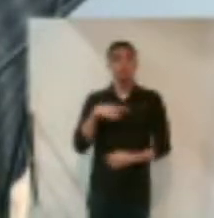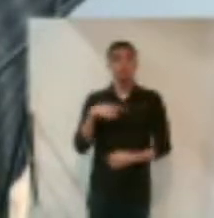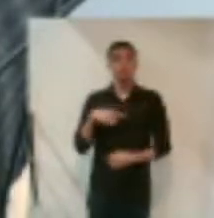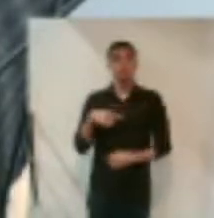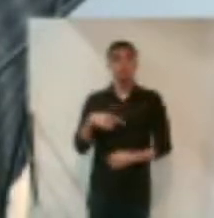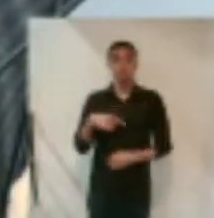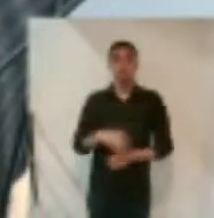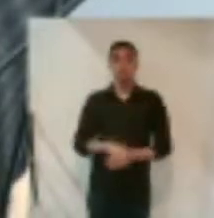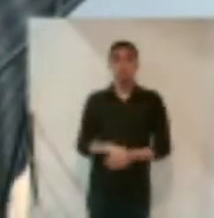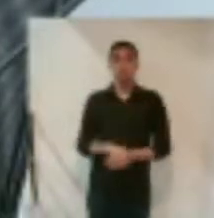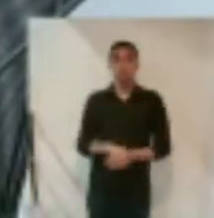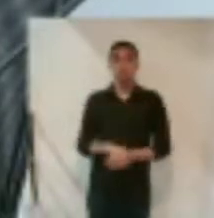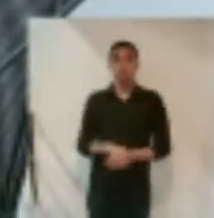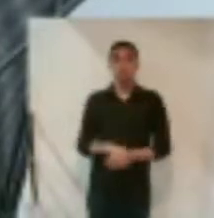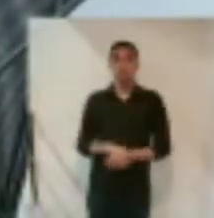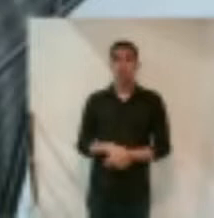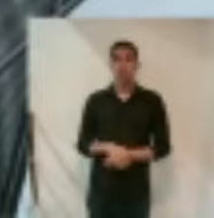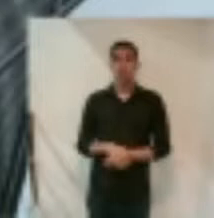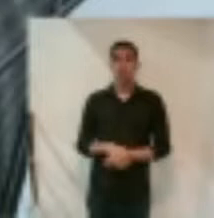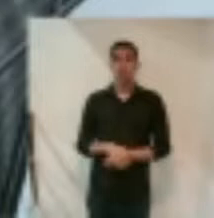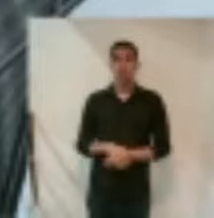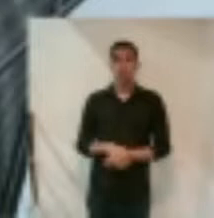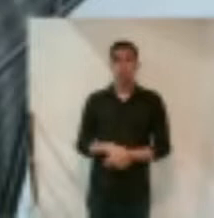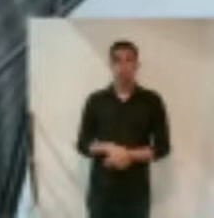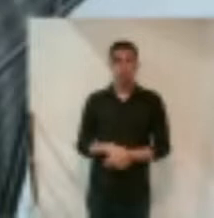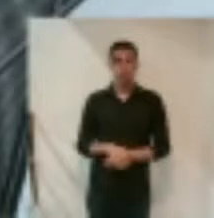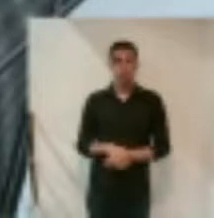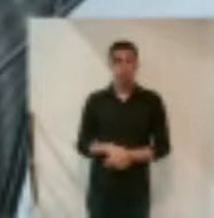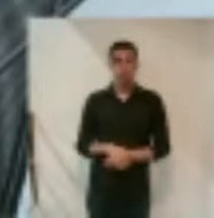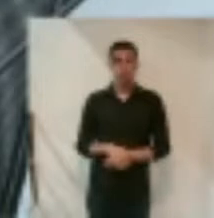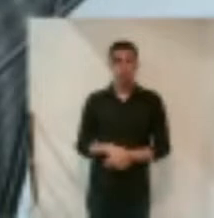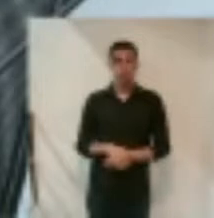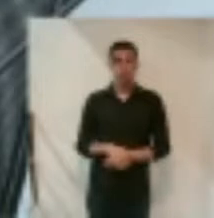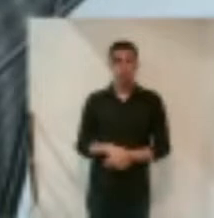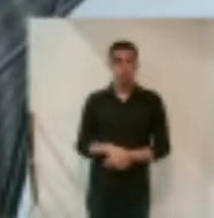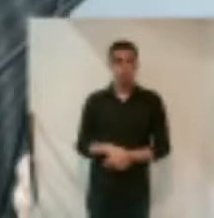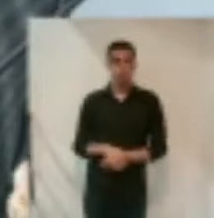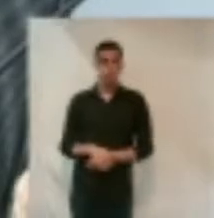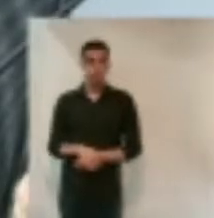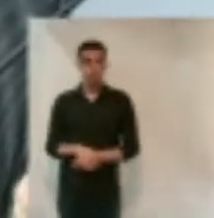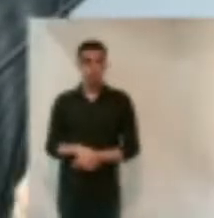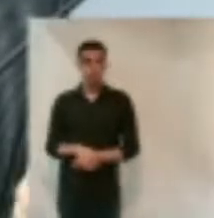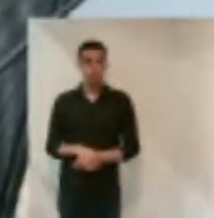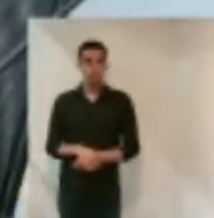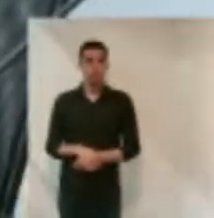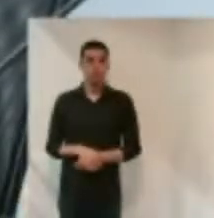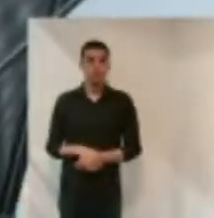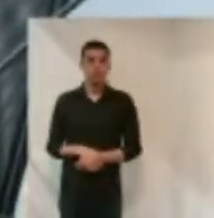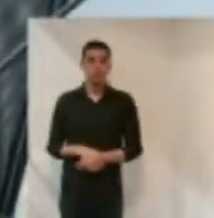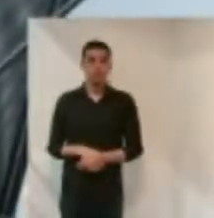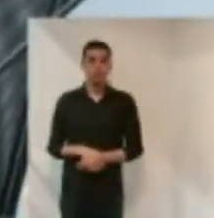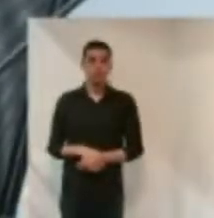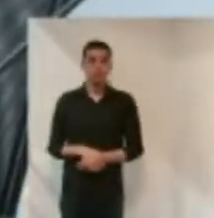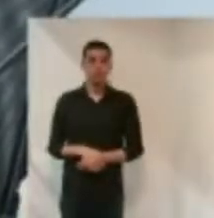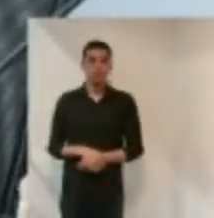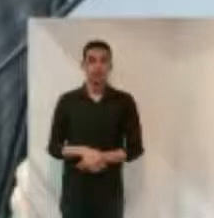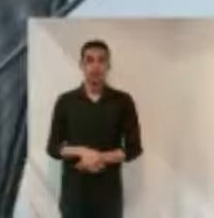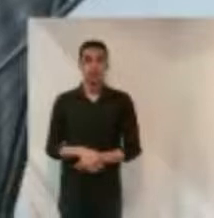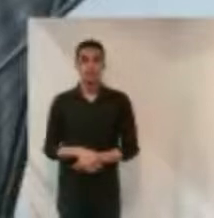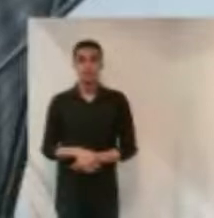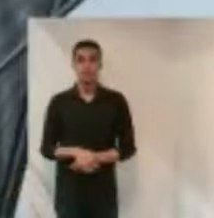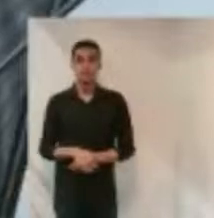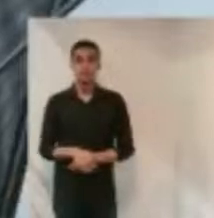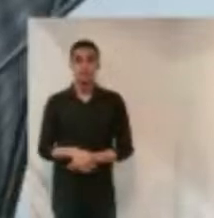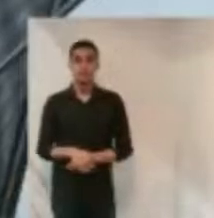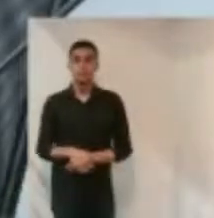dos créditos de reciclagem instituídos aí pelo Recicla Mais, o decreto 11.044, que eu vou detalhar mais adiante.